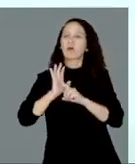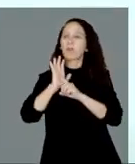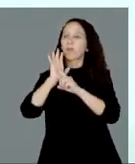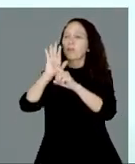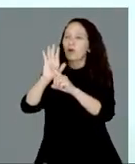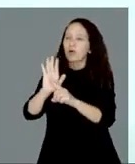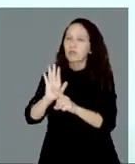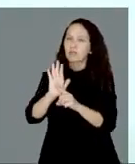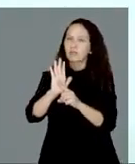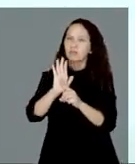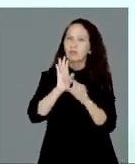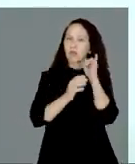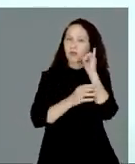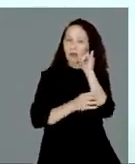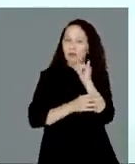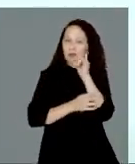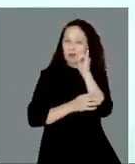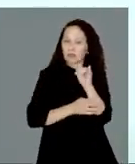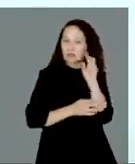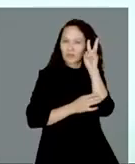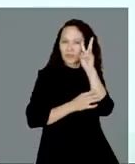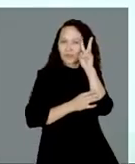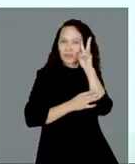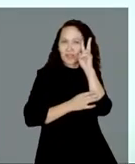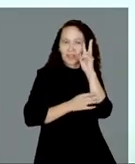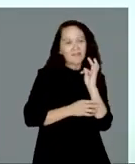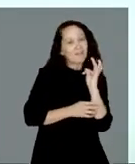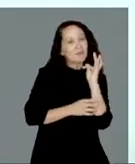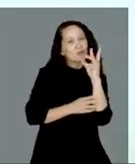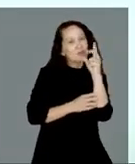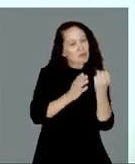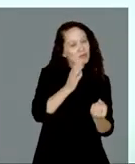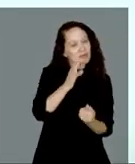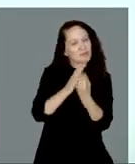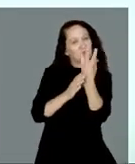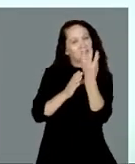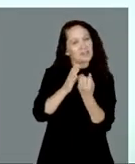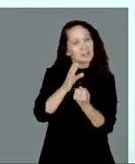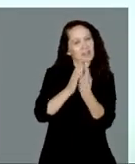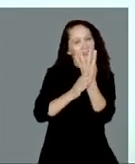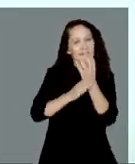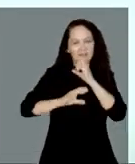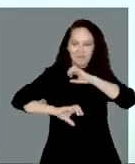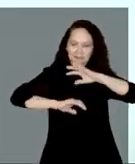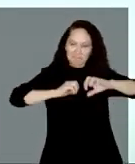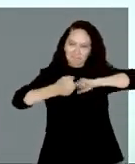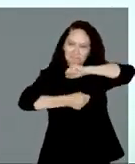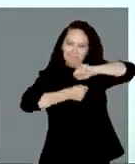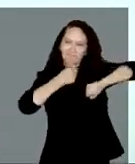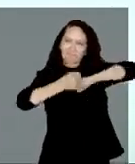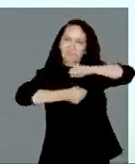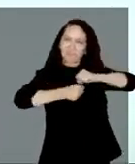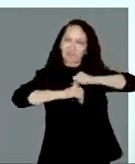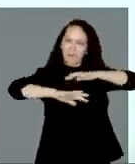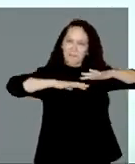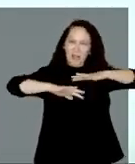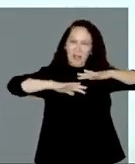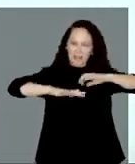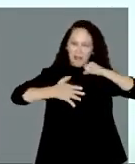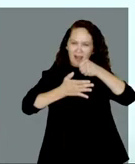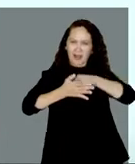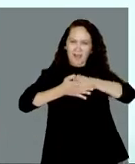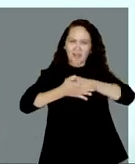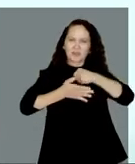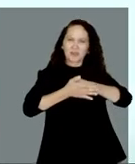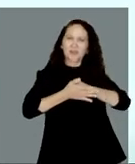independência, da nossa vontade de viver com liberdade, da nossa vontade de construir um Brasil de que